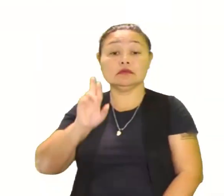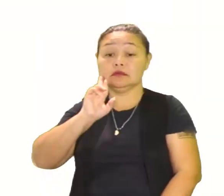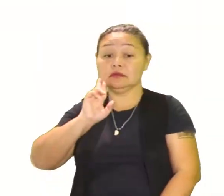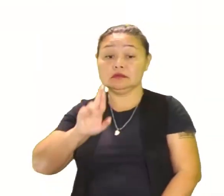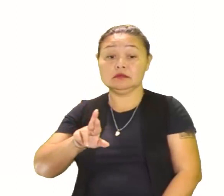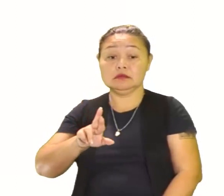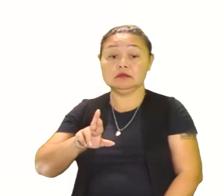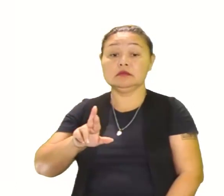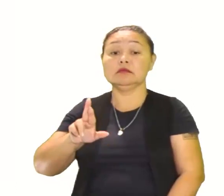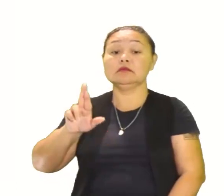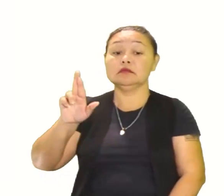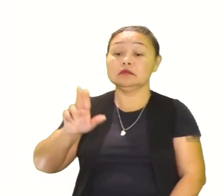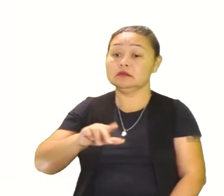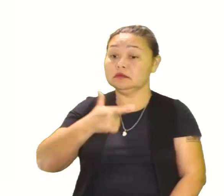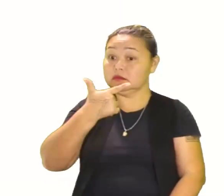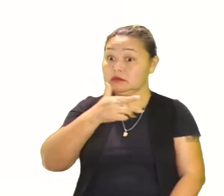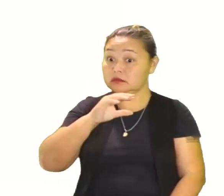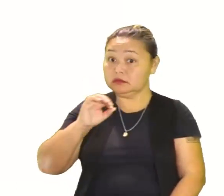A resposta é